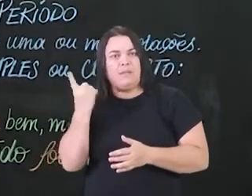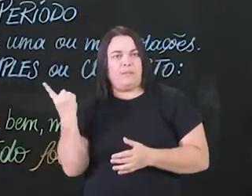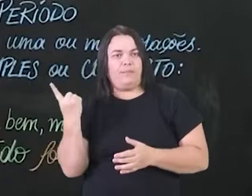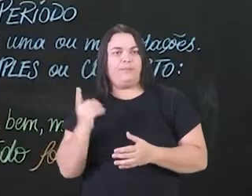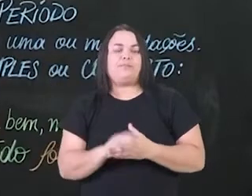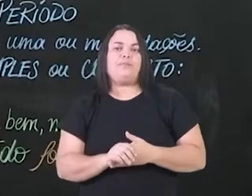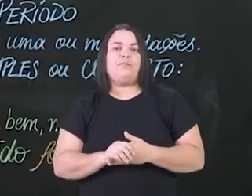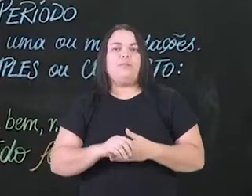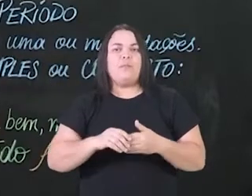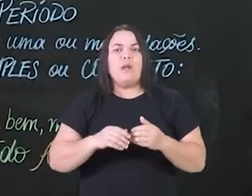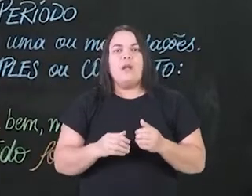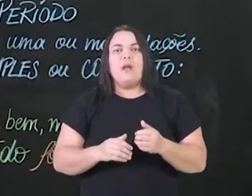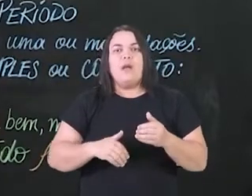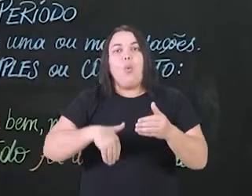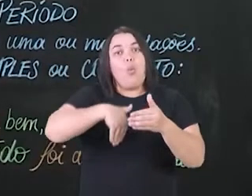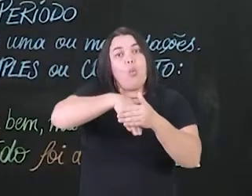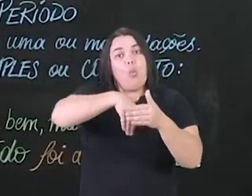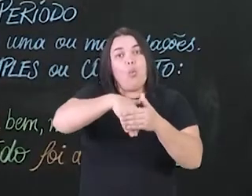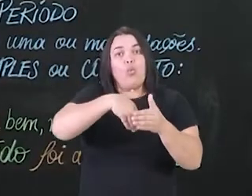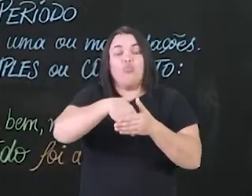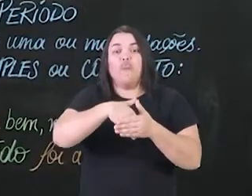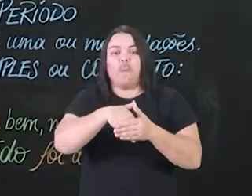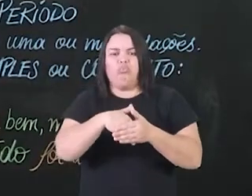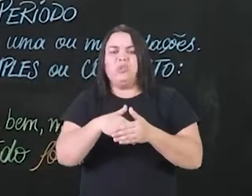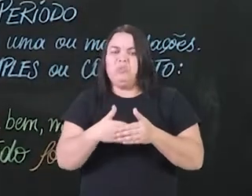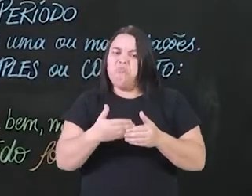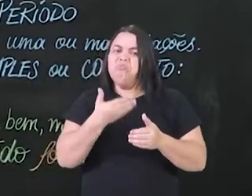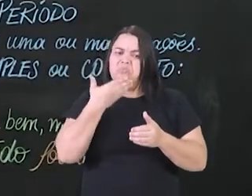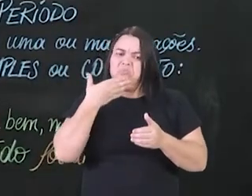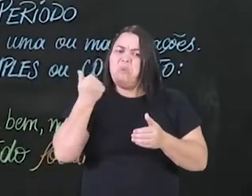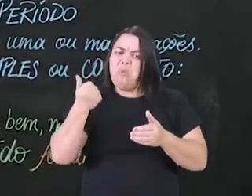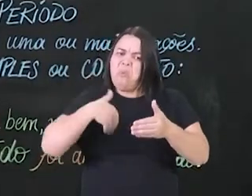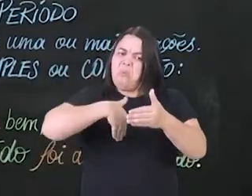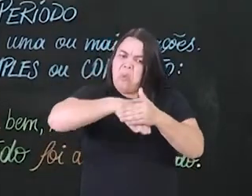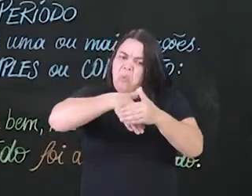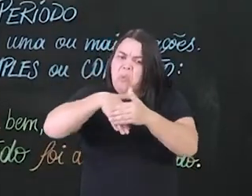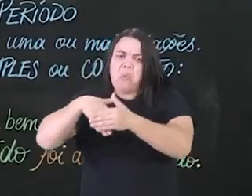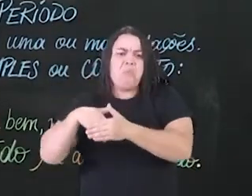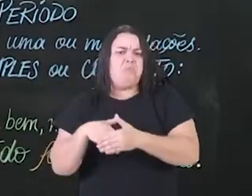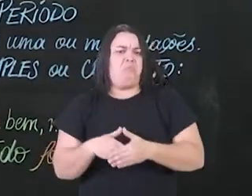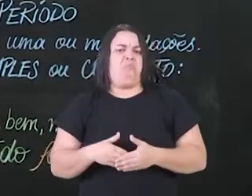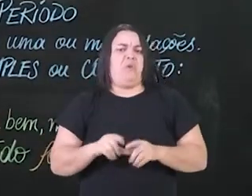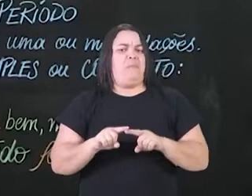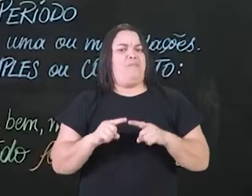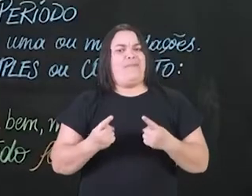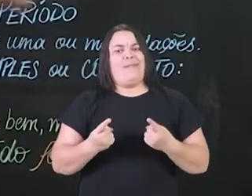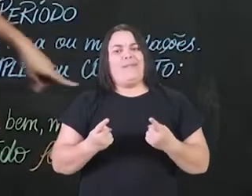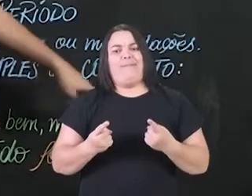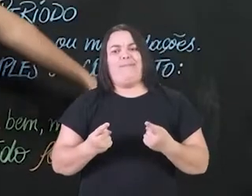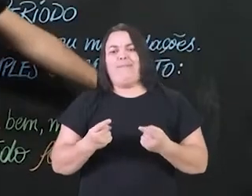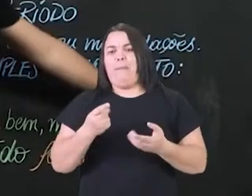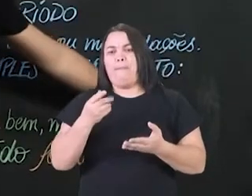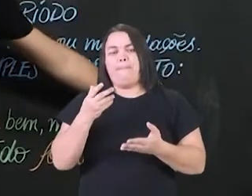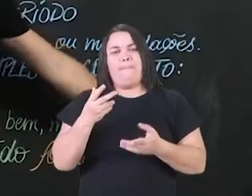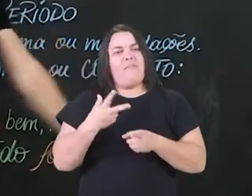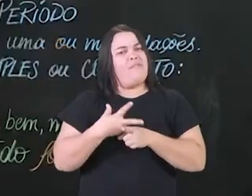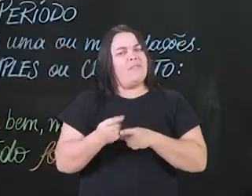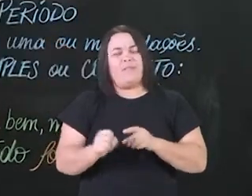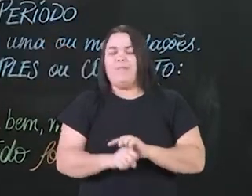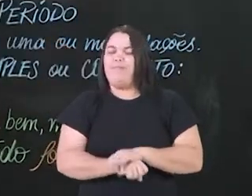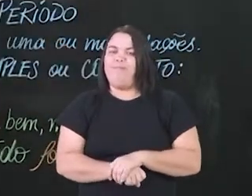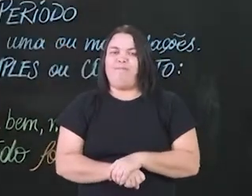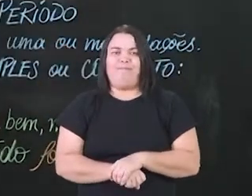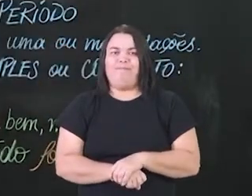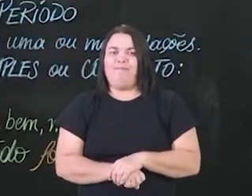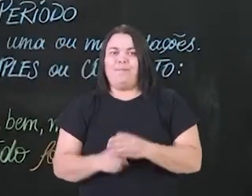jogou bem, mas não venceu. Aqui eu tenho um período sinalizado pela marcação